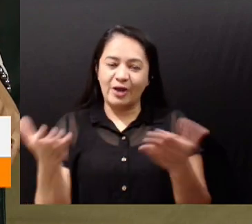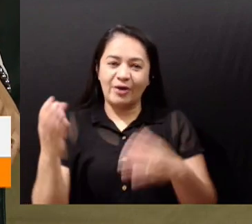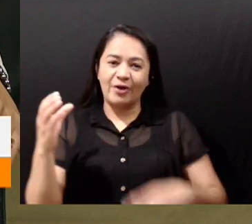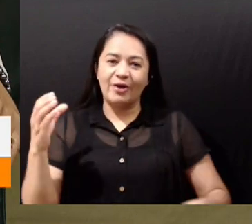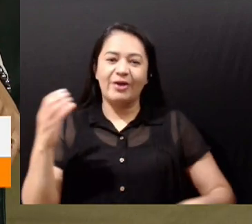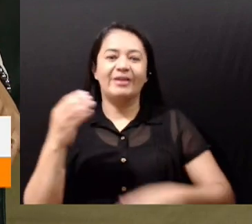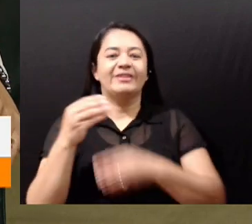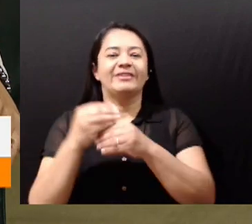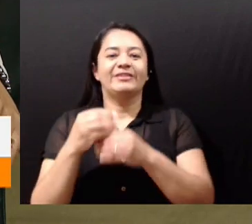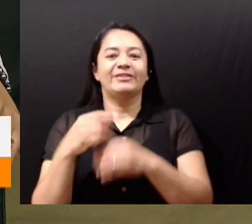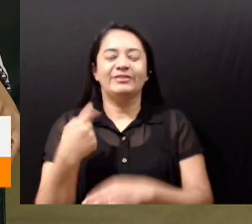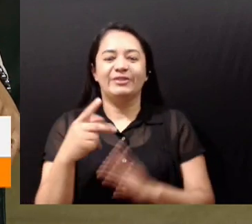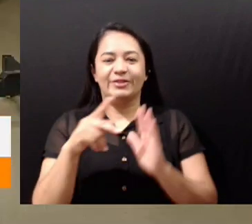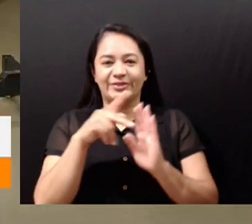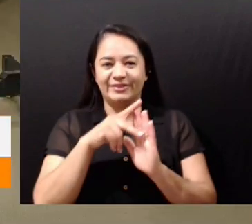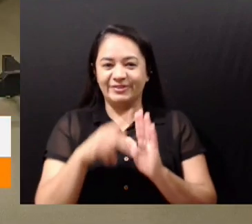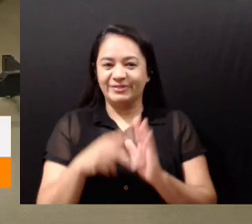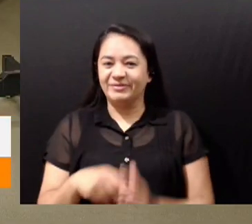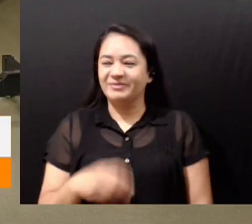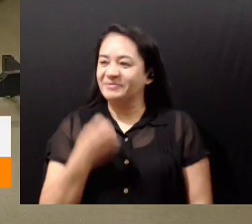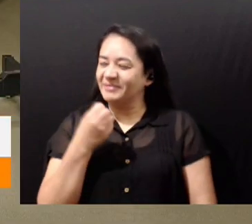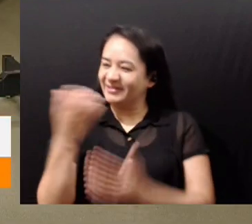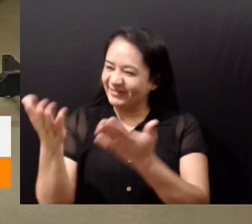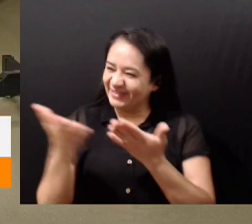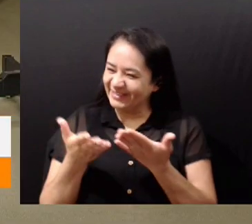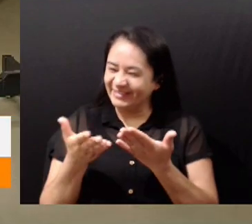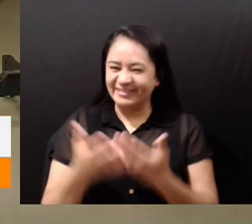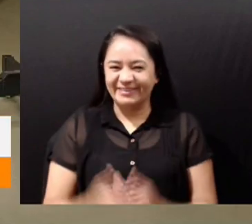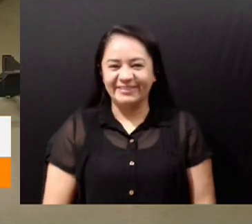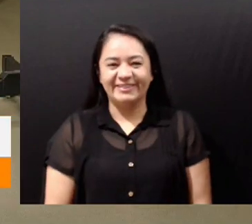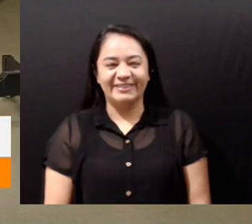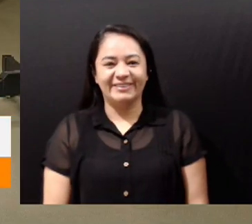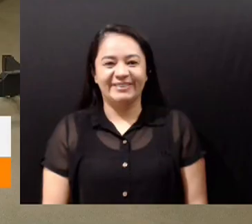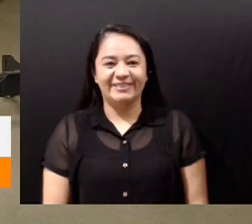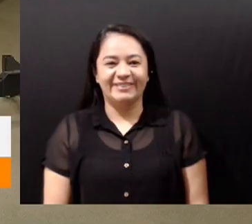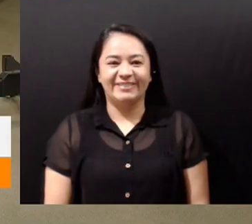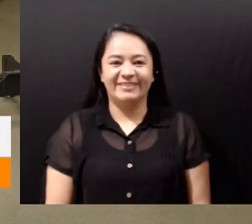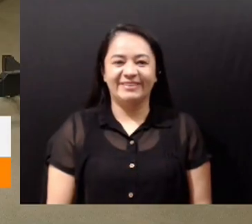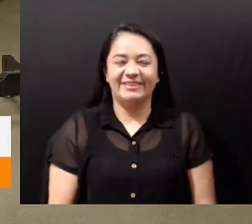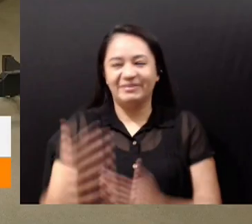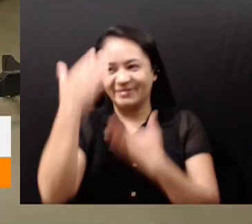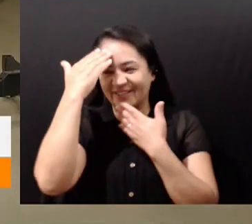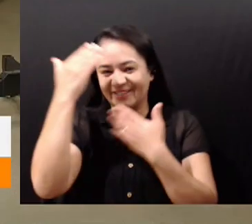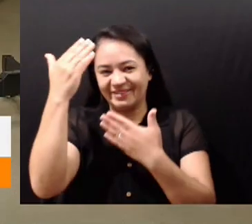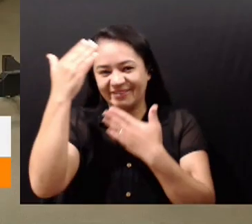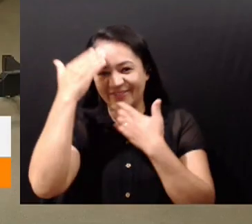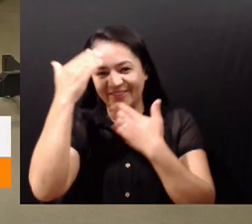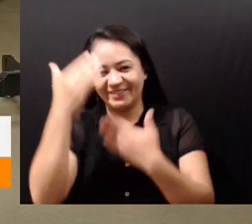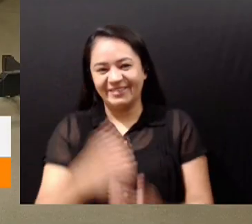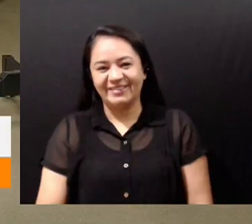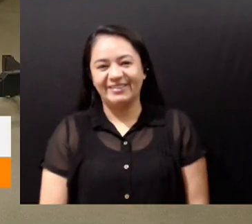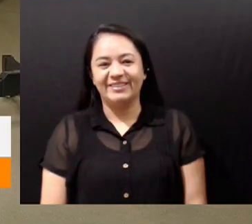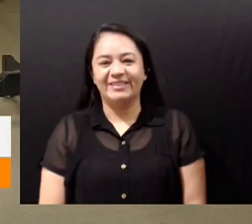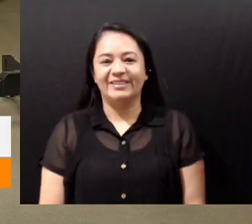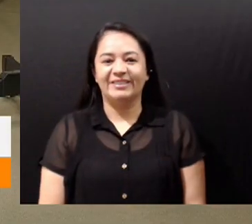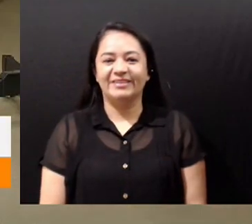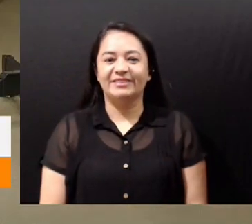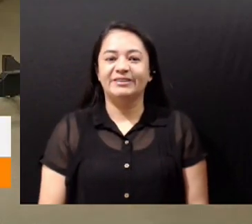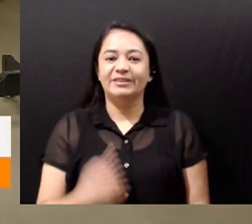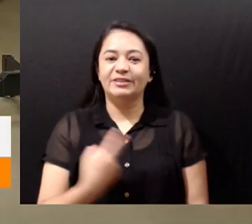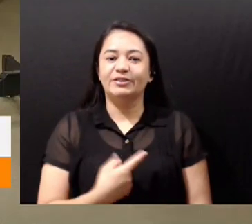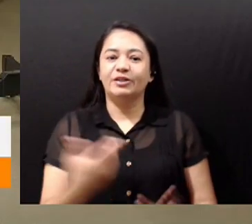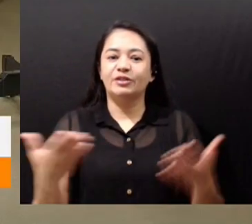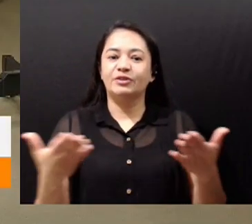Estúdio Câmara. Seja muito bem-vinda, doutora, bom dia. Obrigada. Nós estamos aqui falando